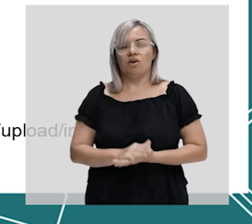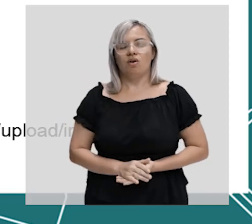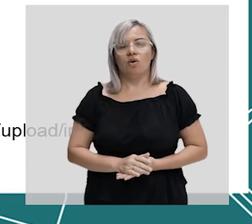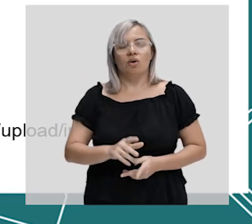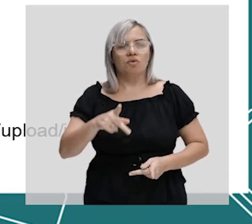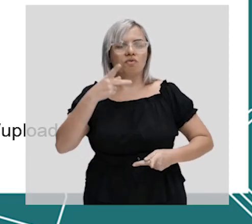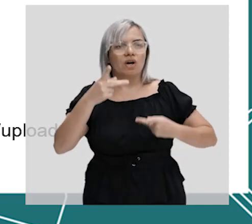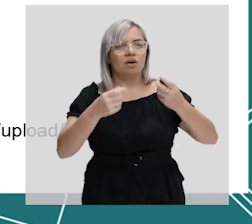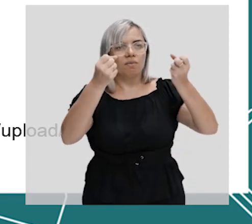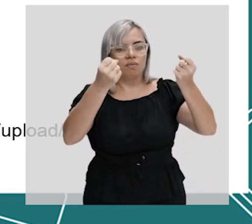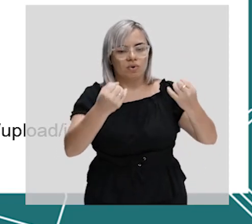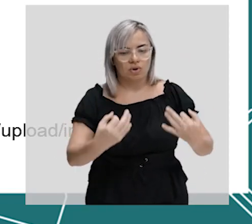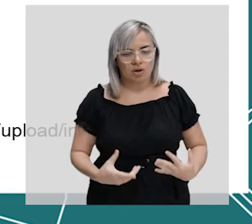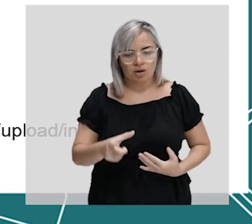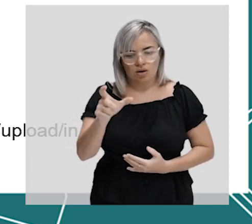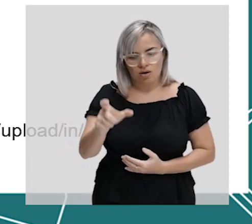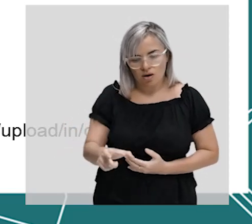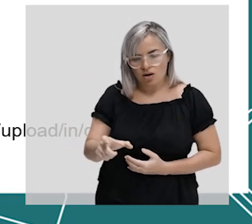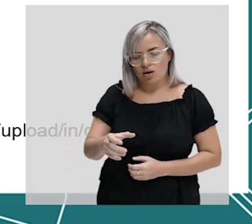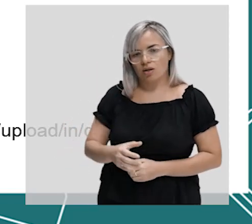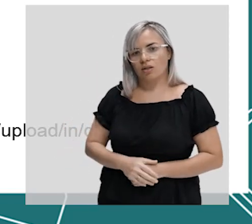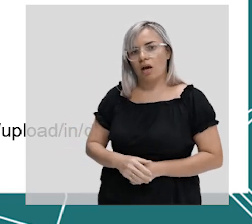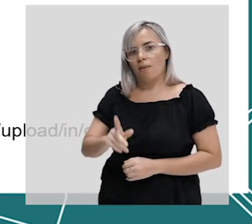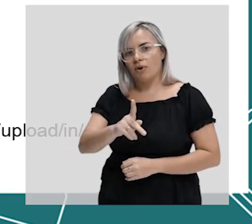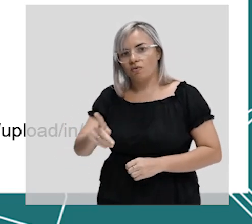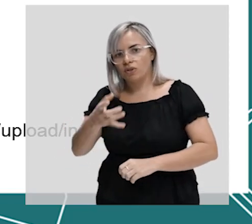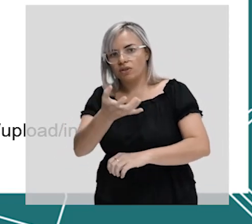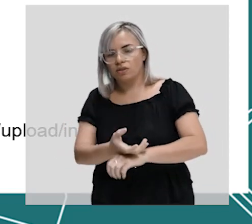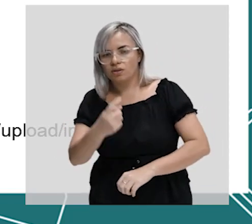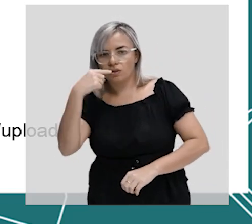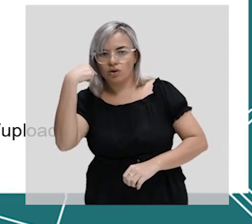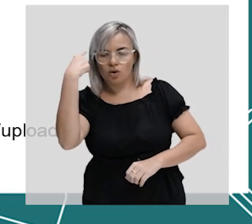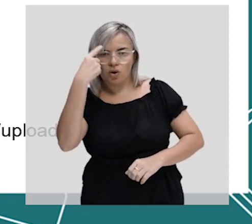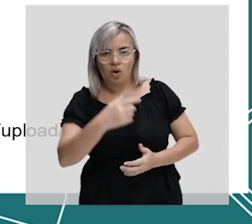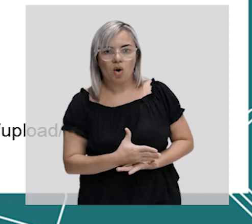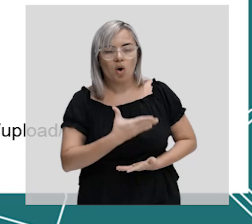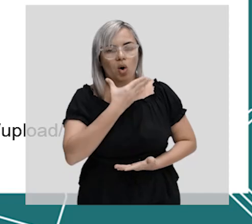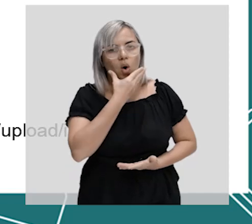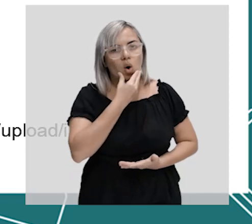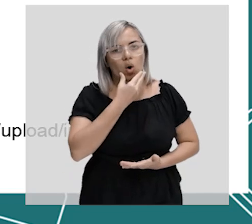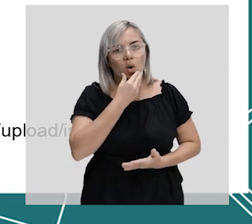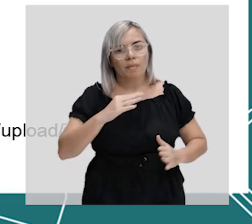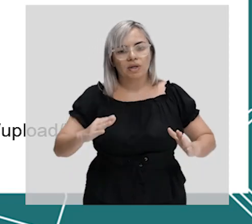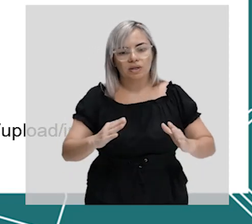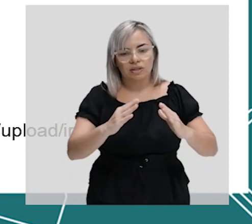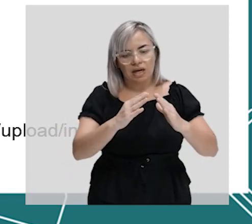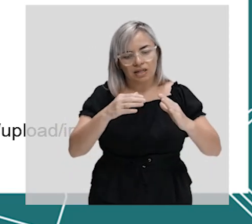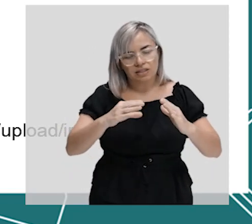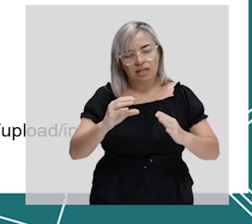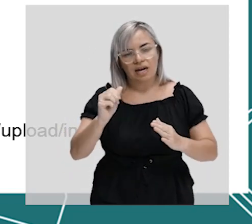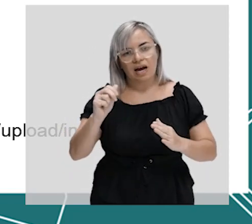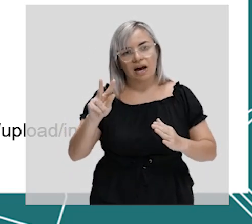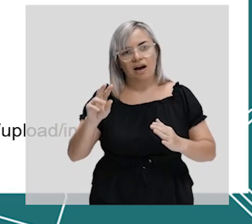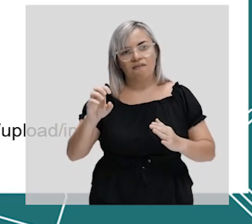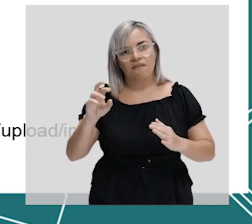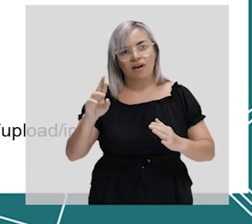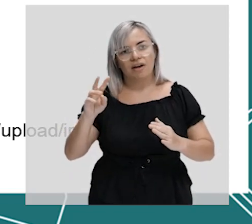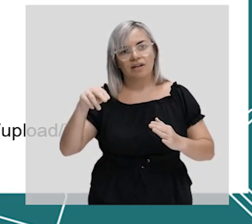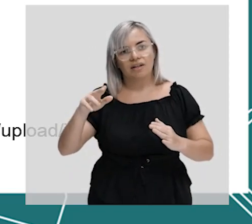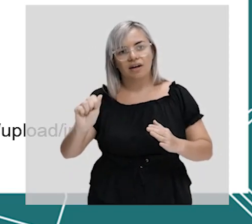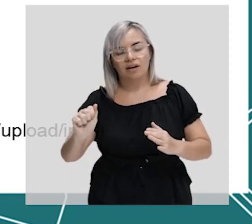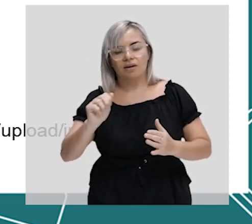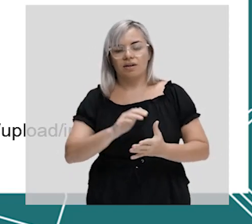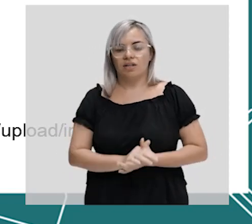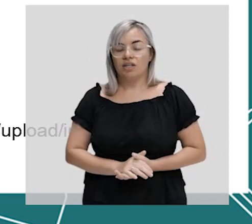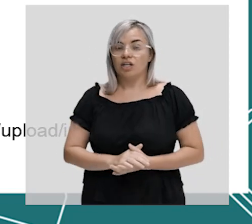falávamos do homem das cavernas, né? Então, há uma especificidade. Já nesse caso aqui,